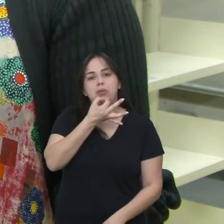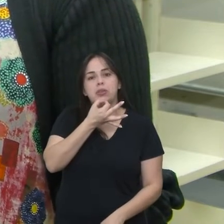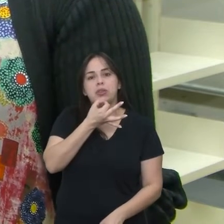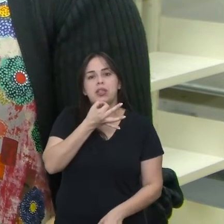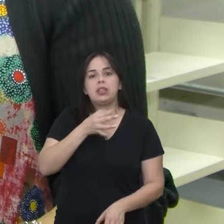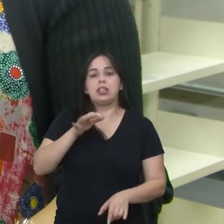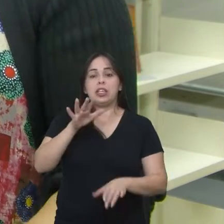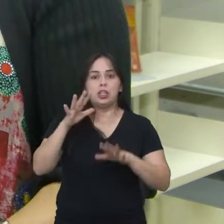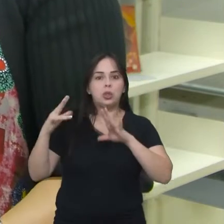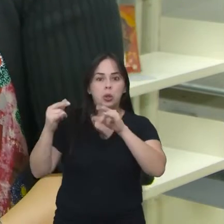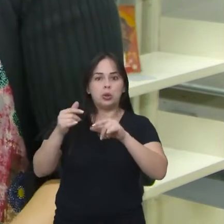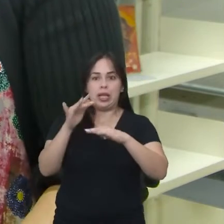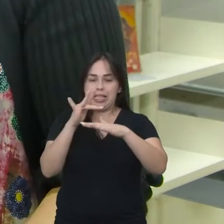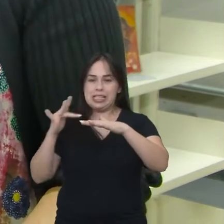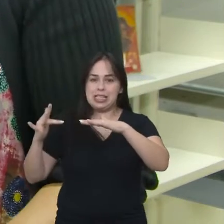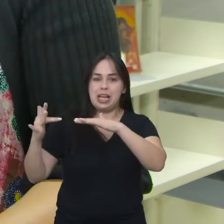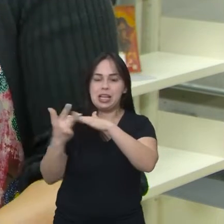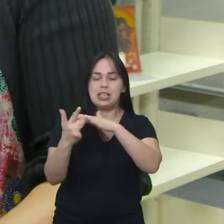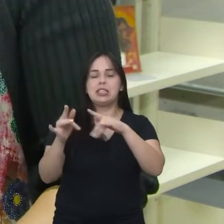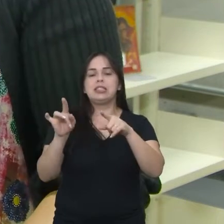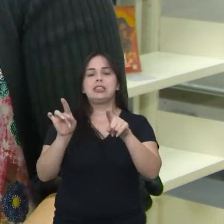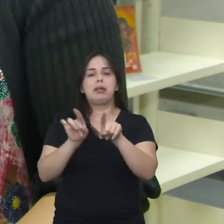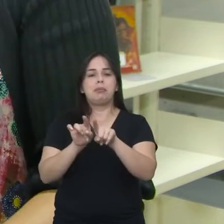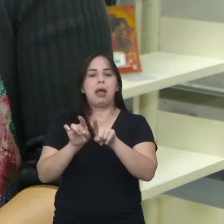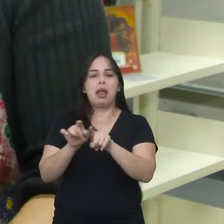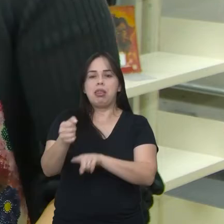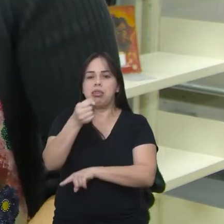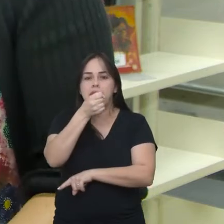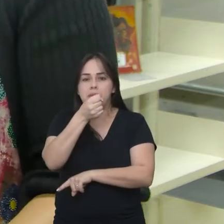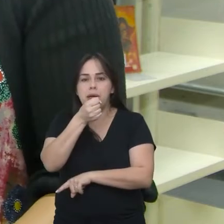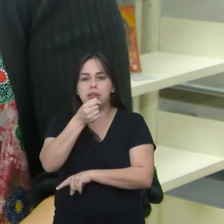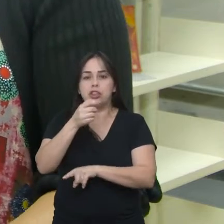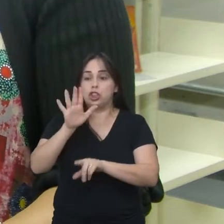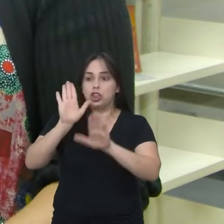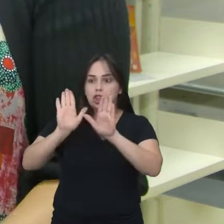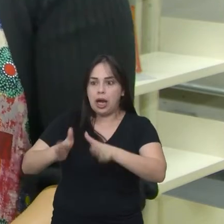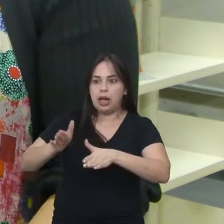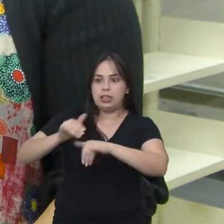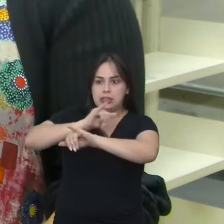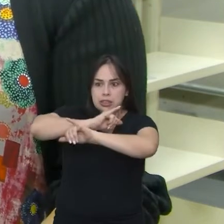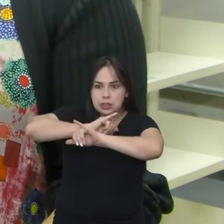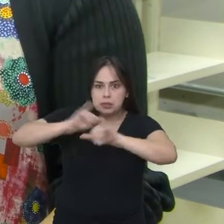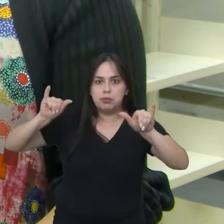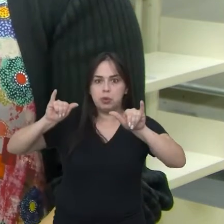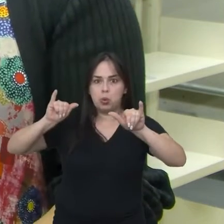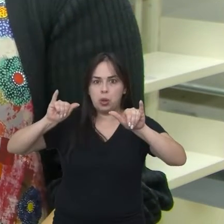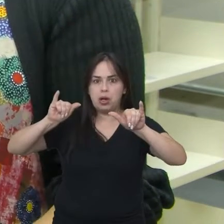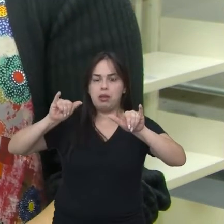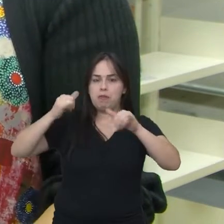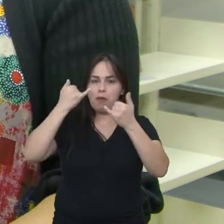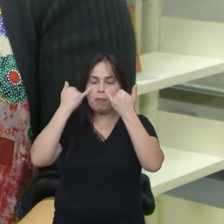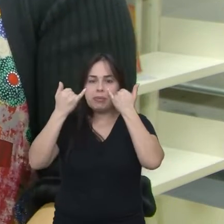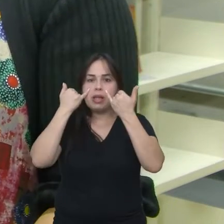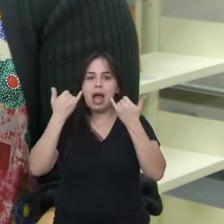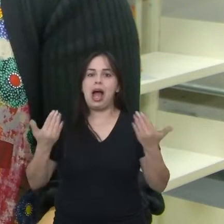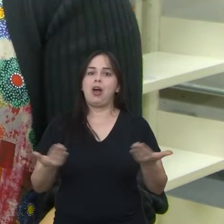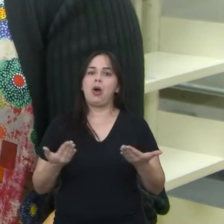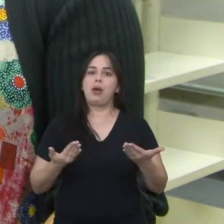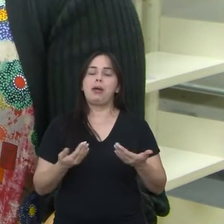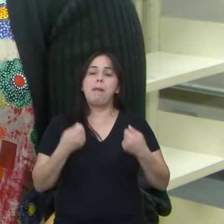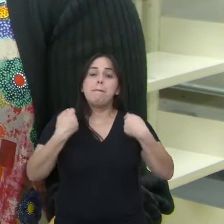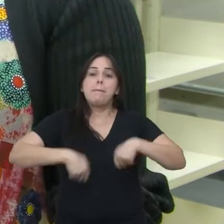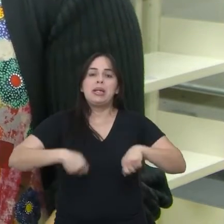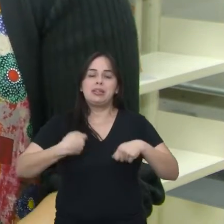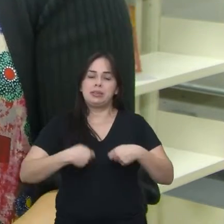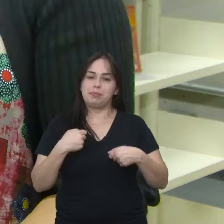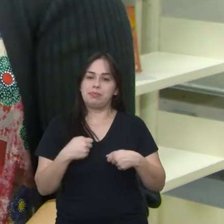acho que a imprensa, as redes sociais, enfim, as novas mídias já fazem esse trabalho de explicitação da